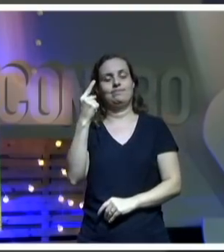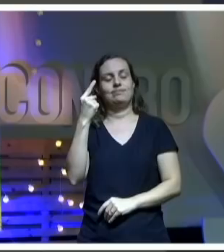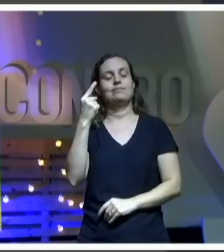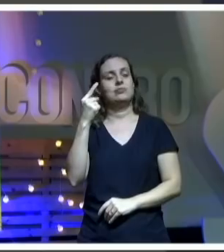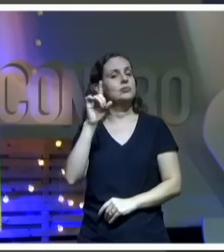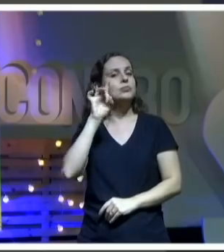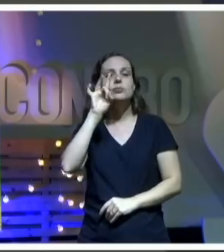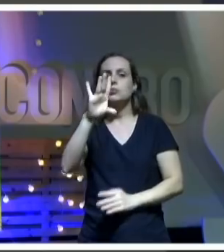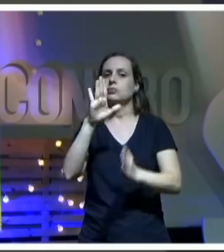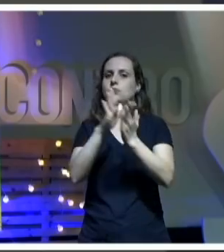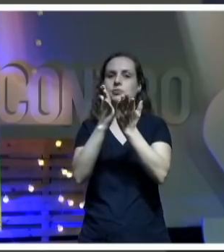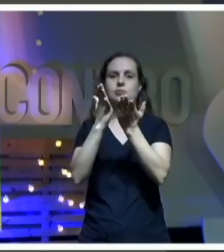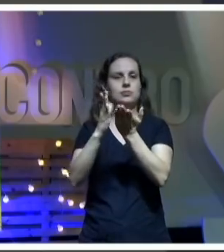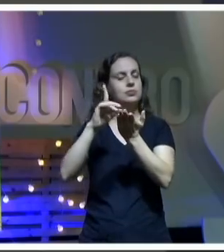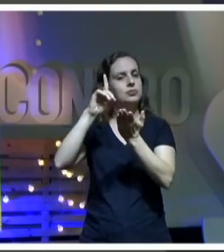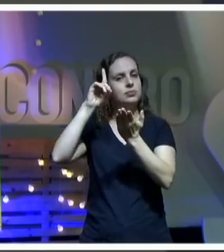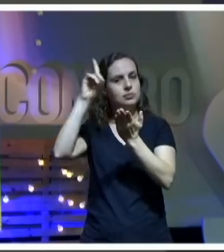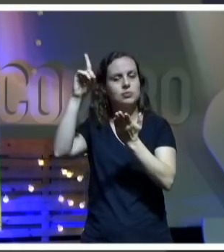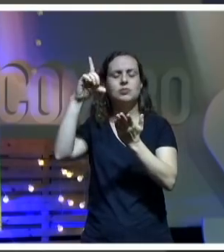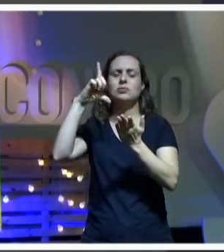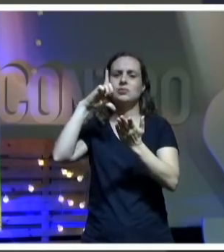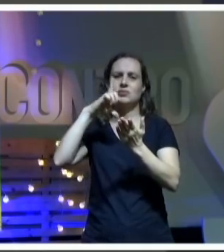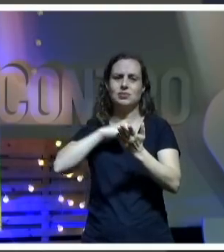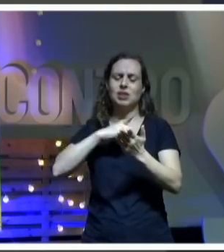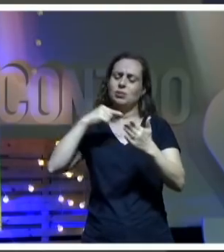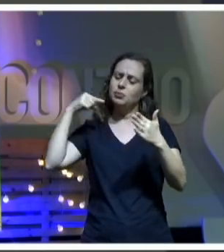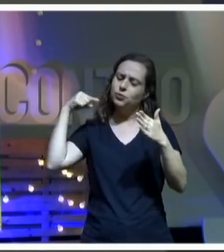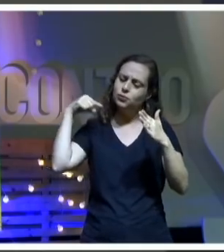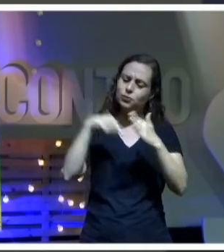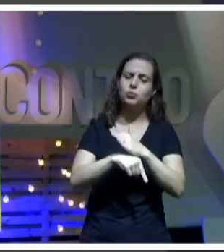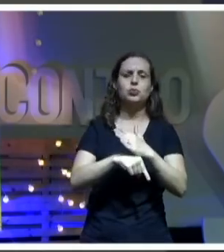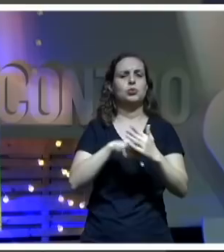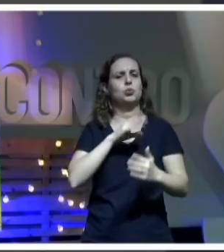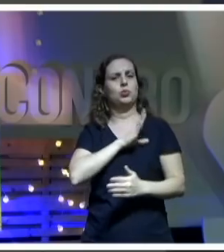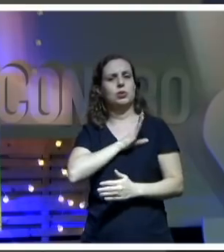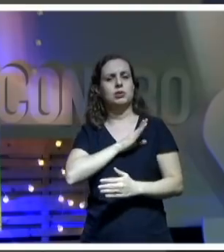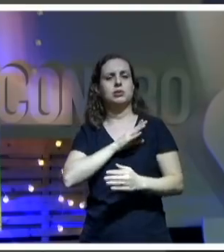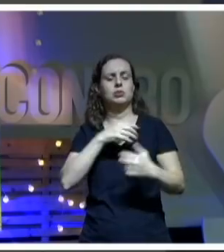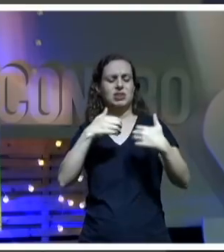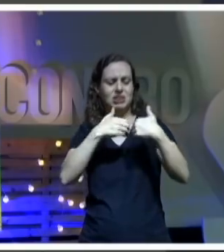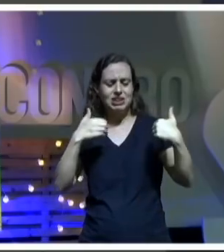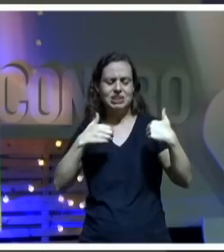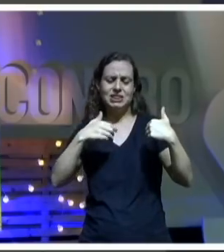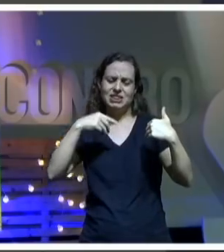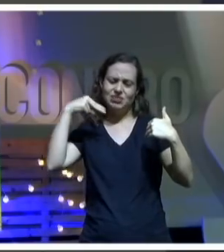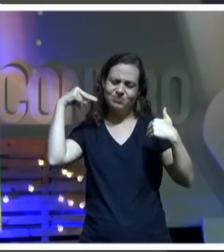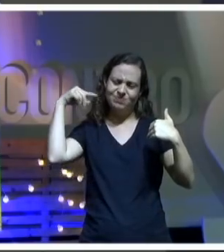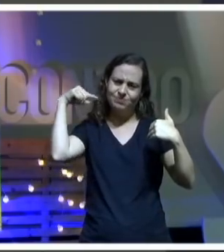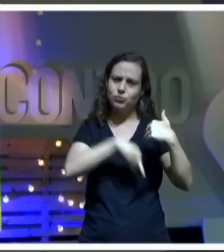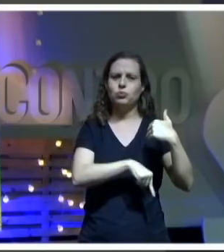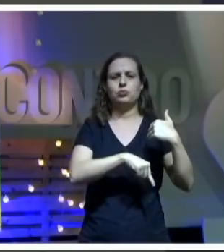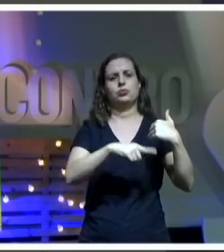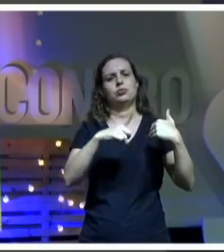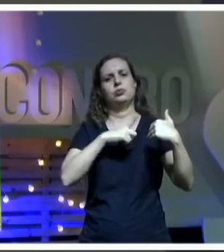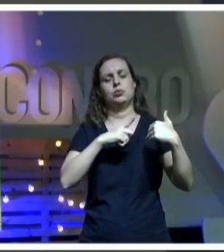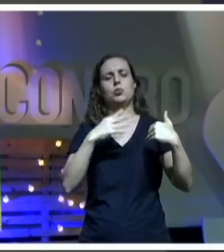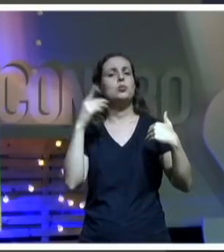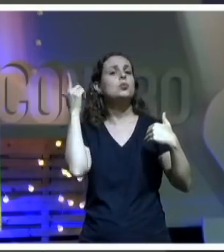a palavra de deus que penetra mais profundo do nosso coração de ser lindo as intenções do coração